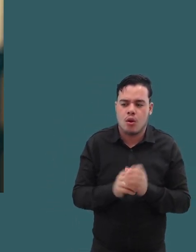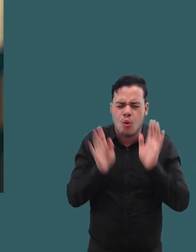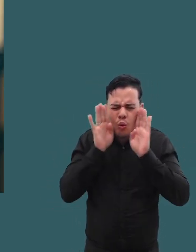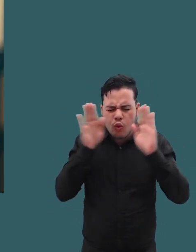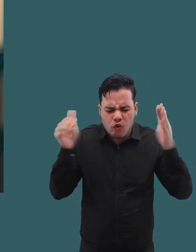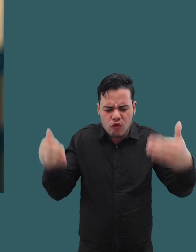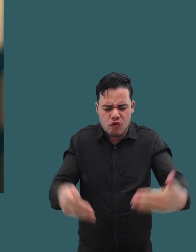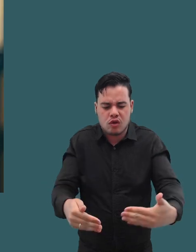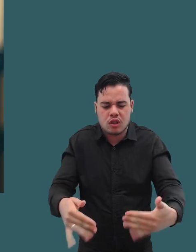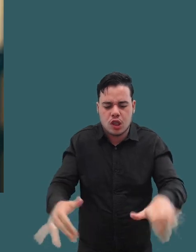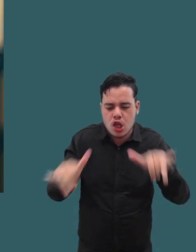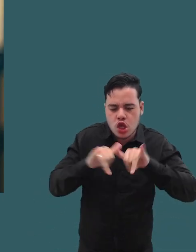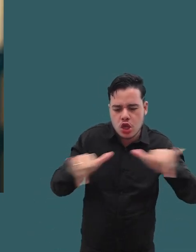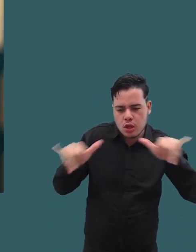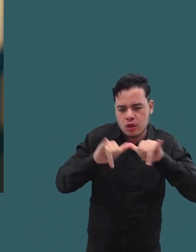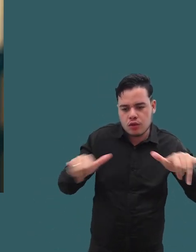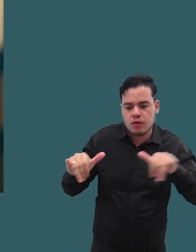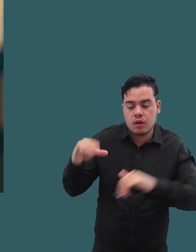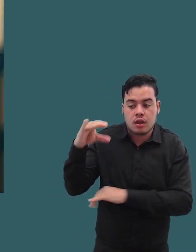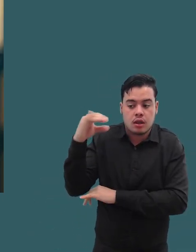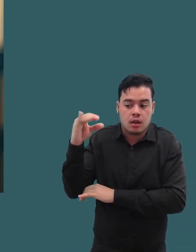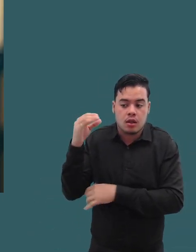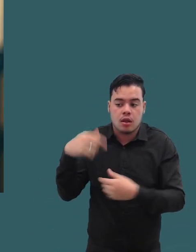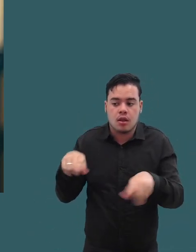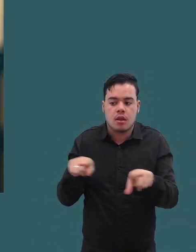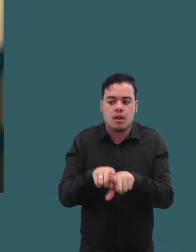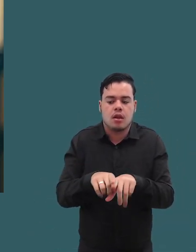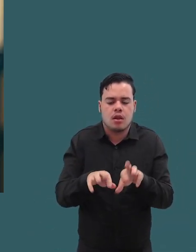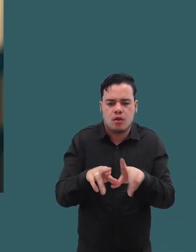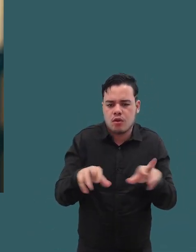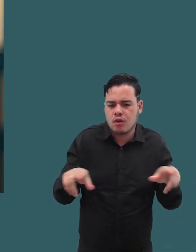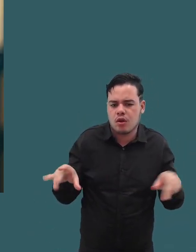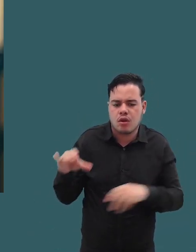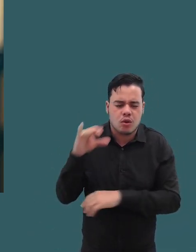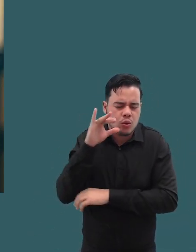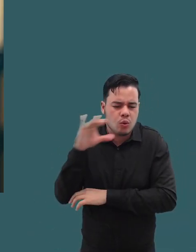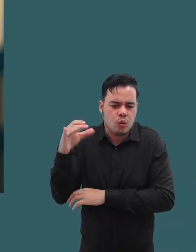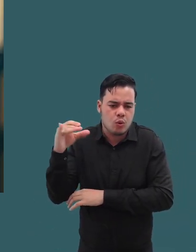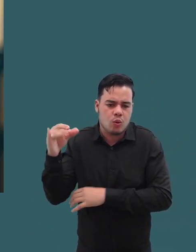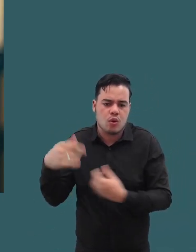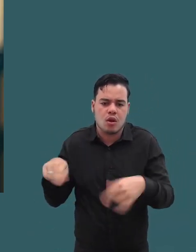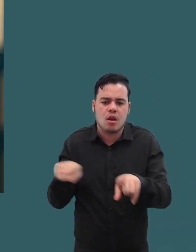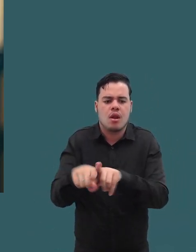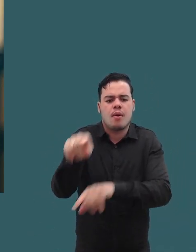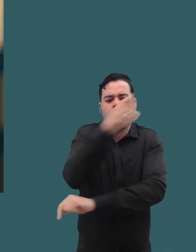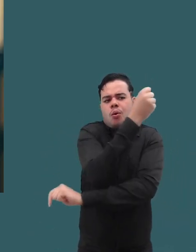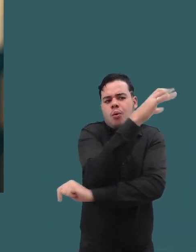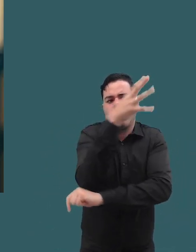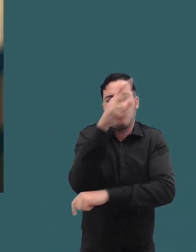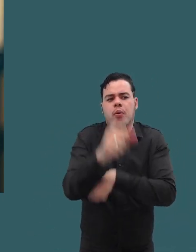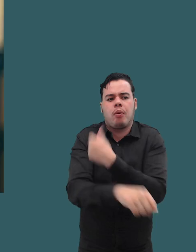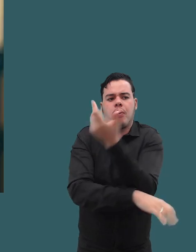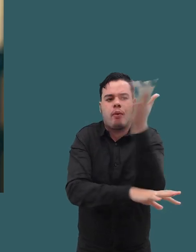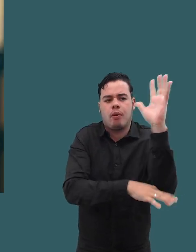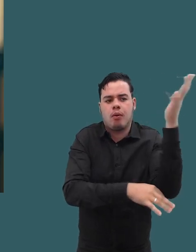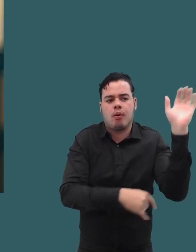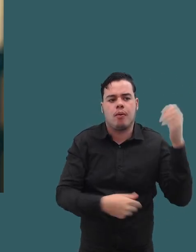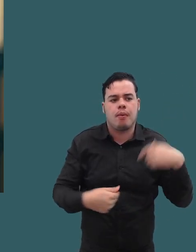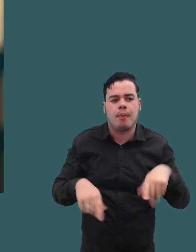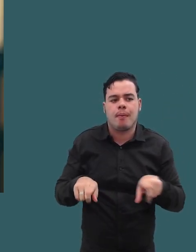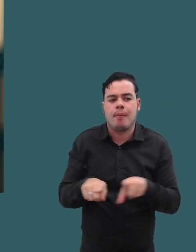focados na divulgação científica, na comunicação da ciência, seja na saúde ou no meio ambiente, ou na ciência em